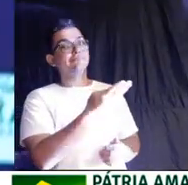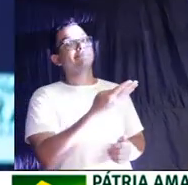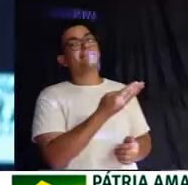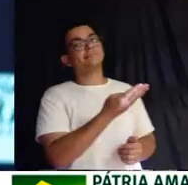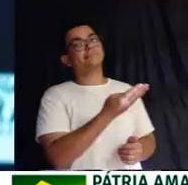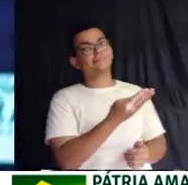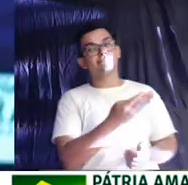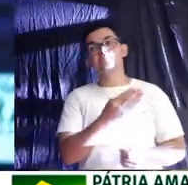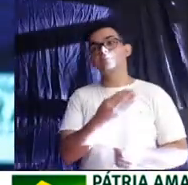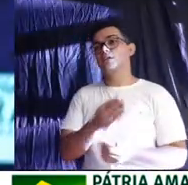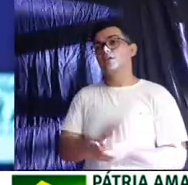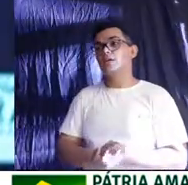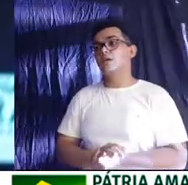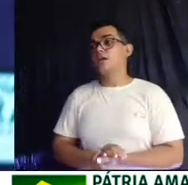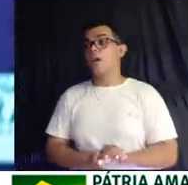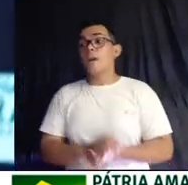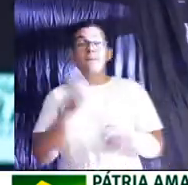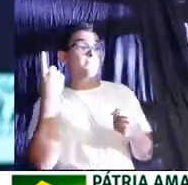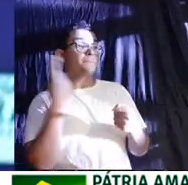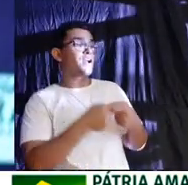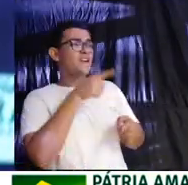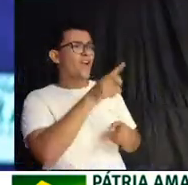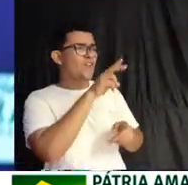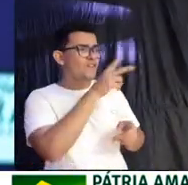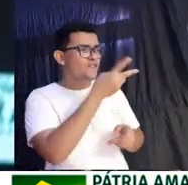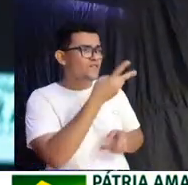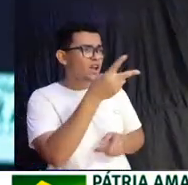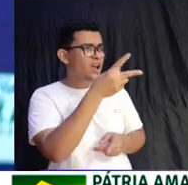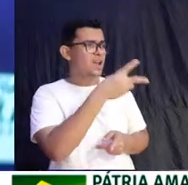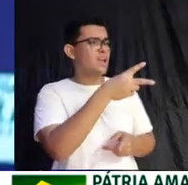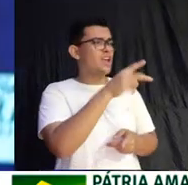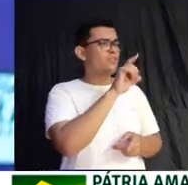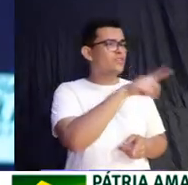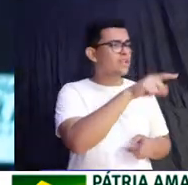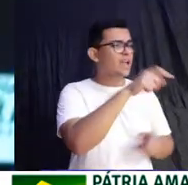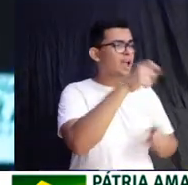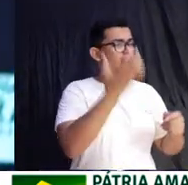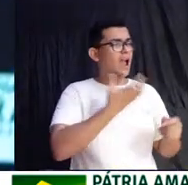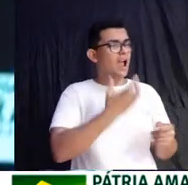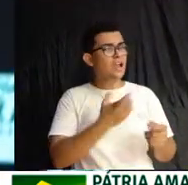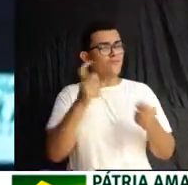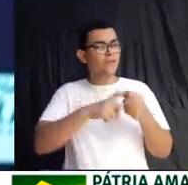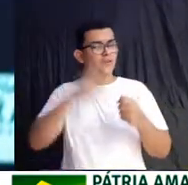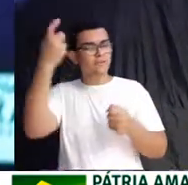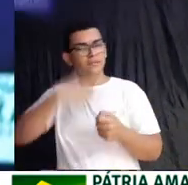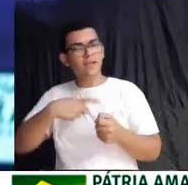chamando esse sujeito. Vem voltar aqui pro teu nego.